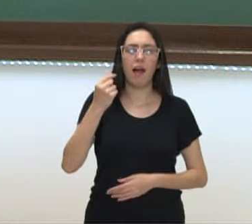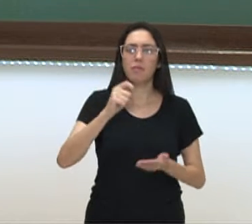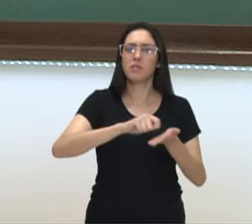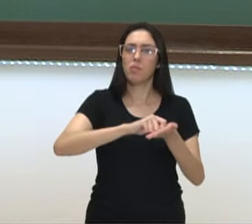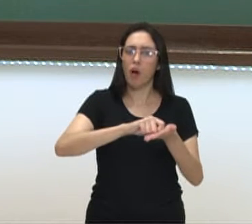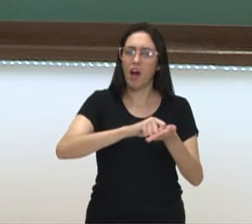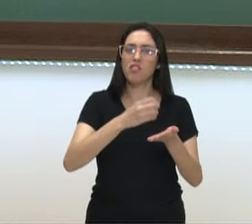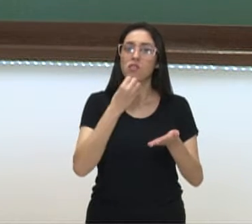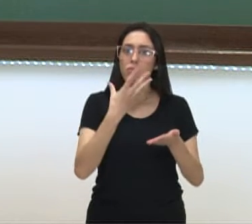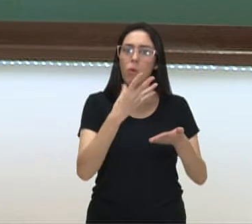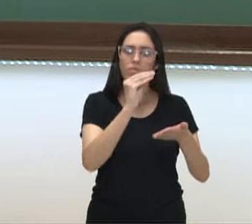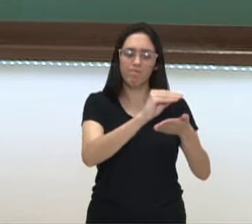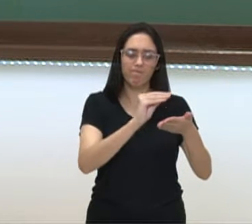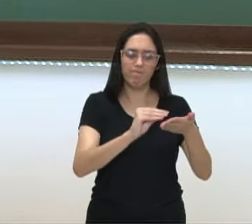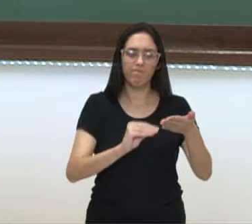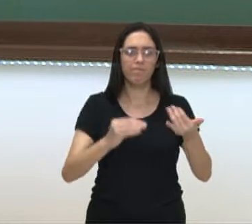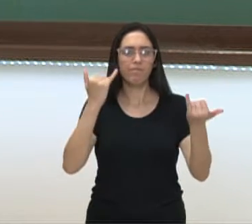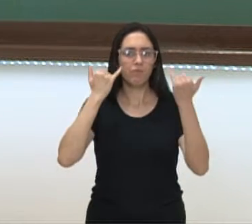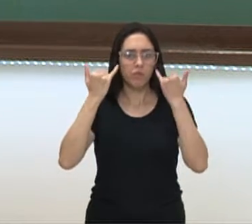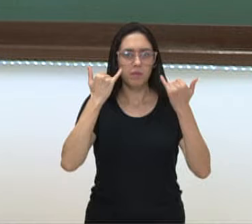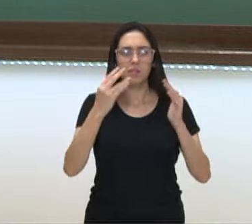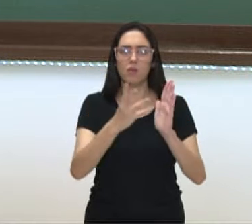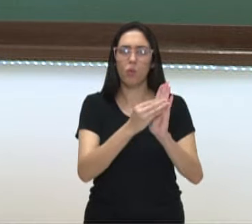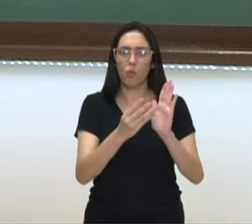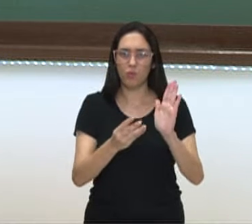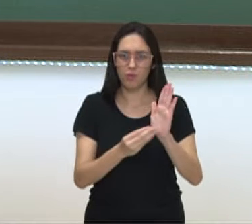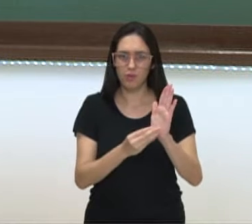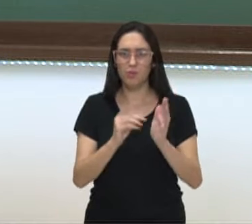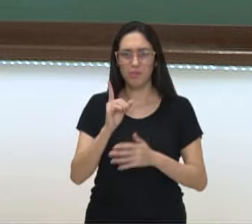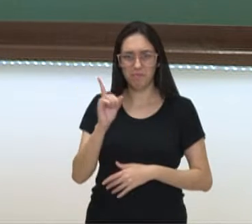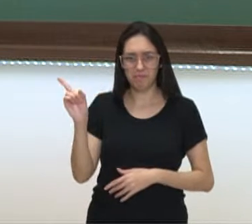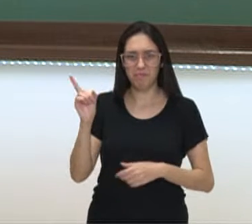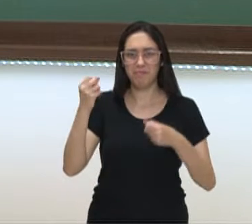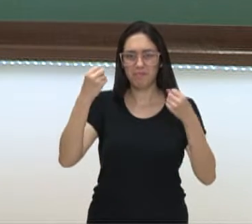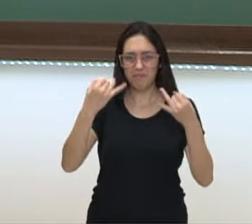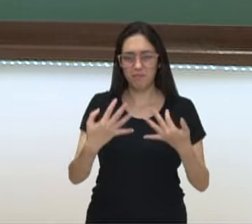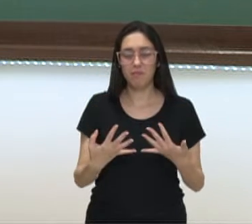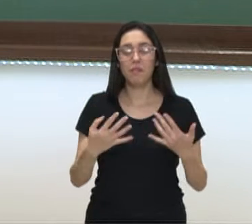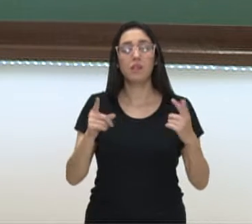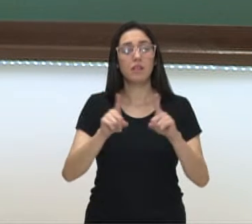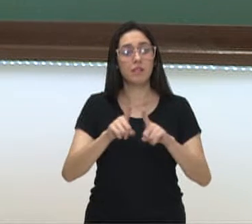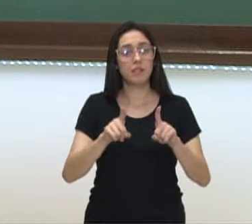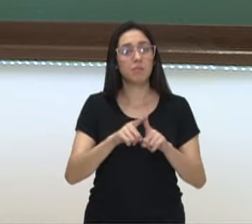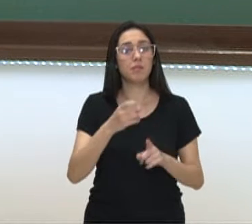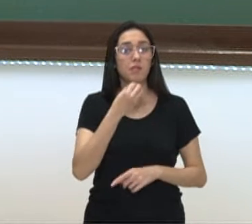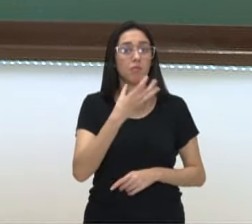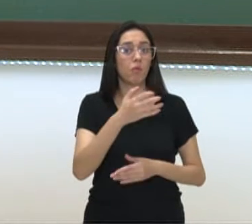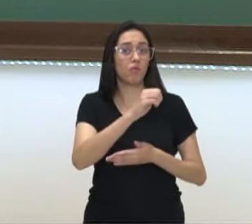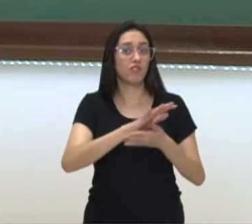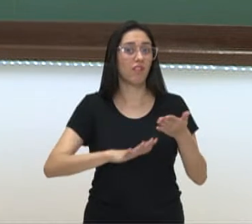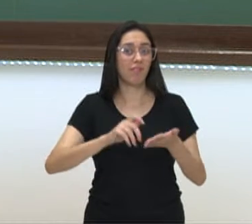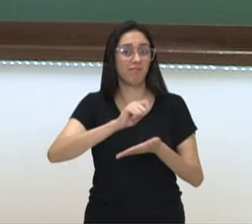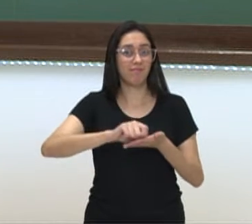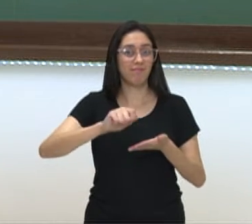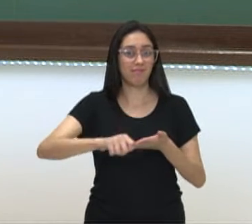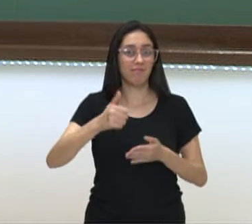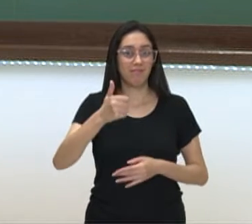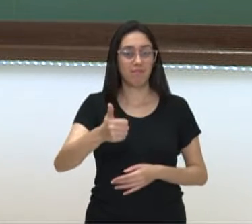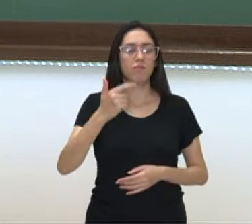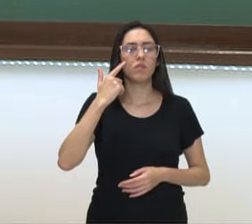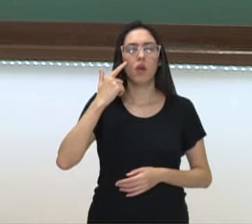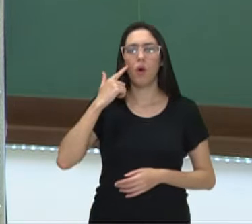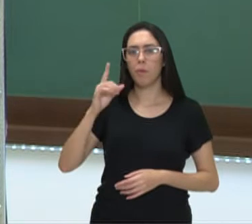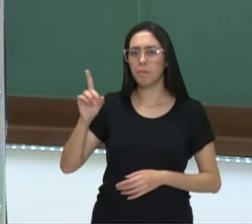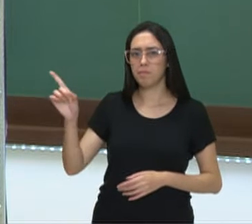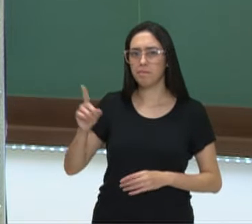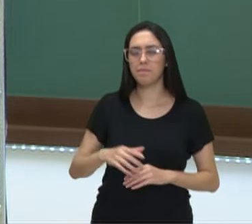que você possa realizar as anotações dos conteúdos que serão apresentados aqui e também realizar as atividades propostas. Olha aqui na tela agora a